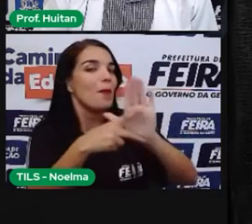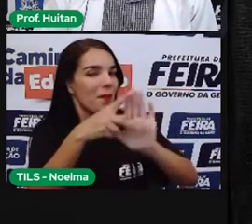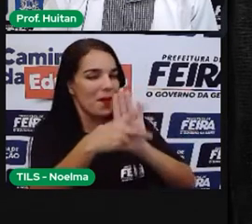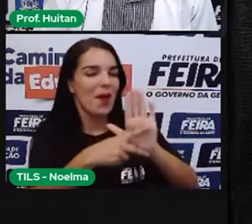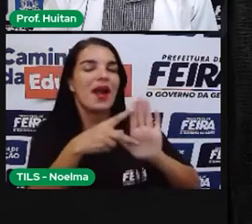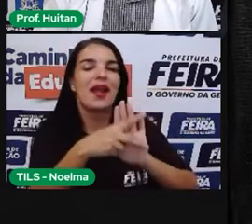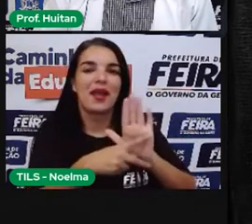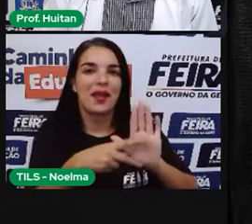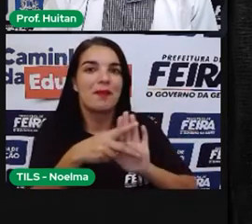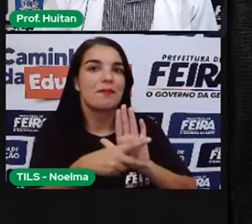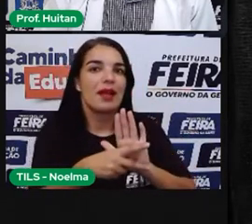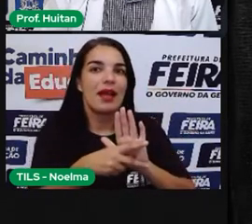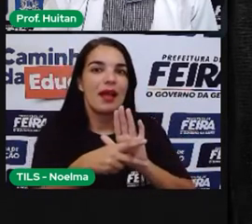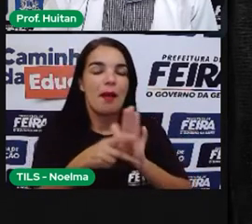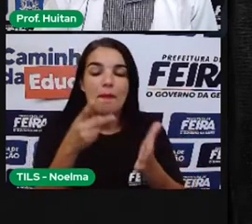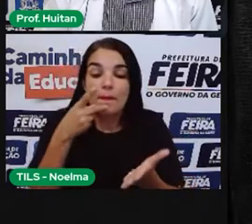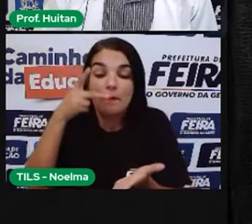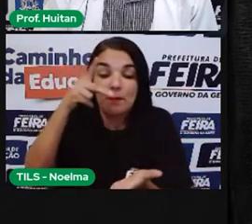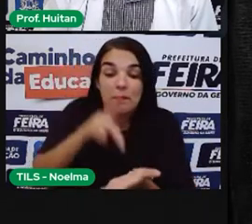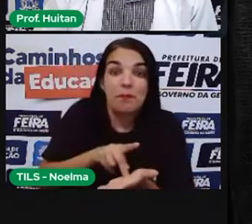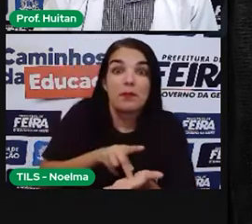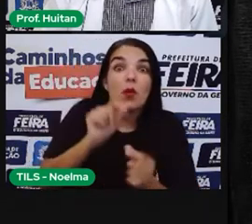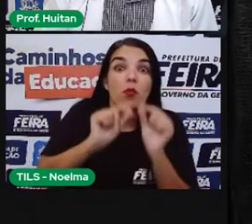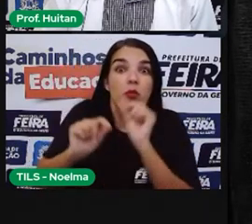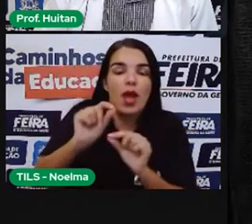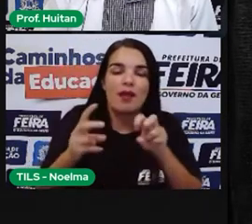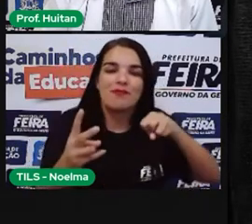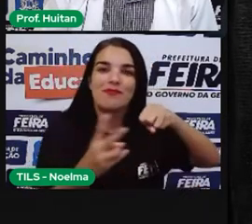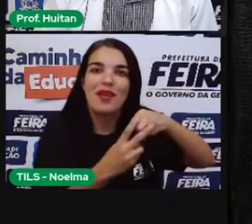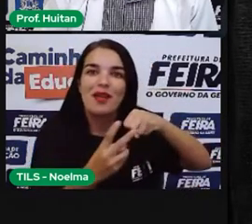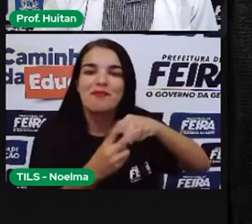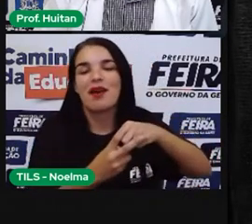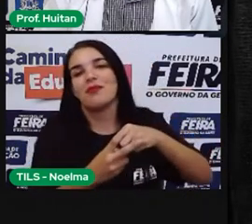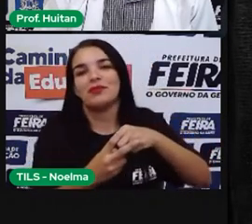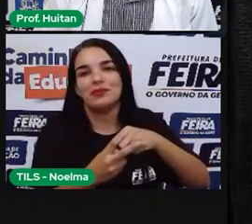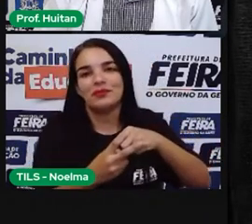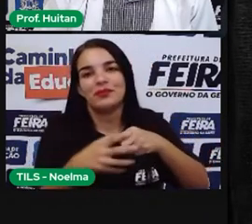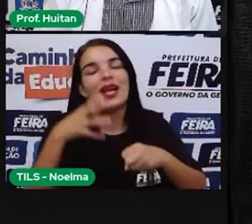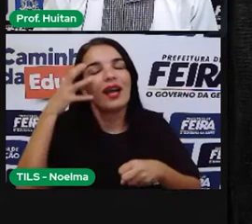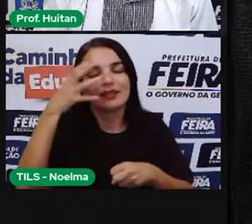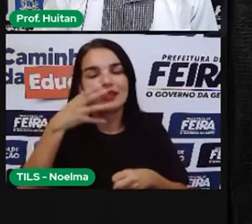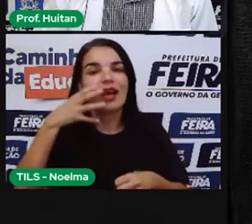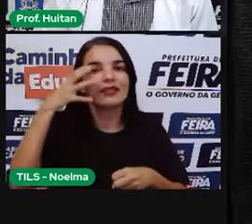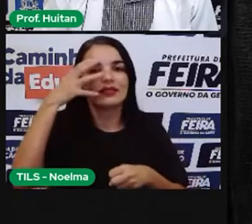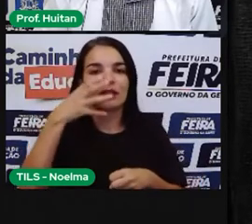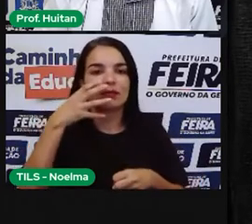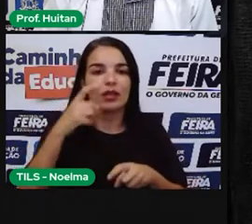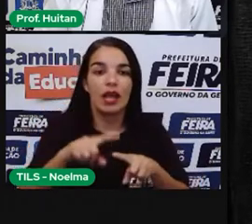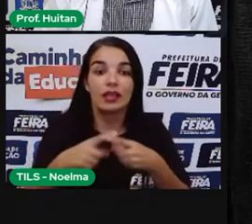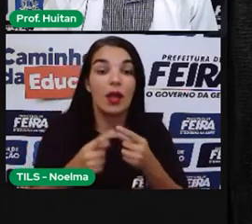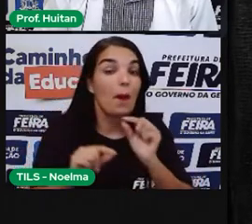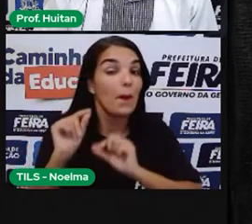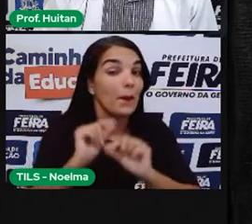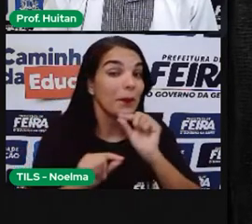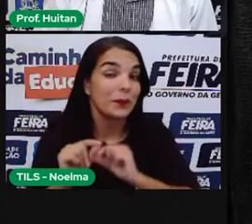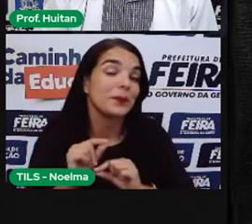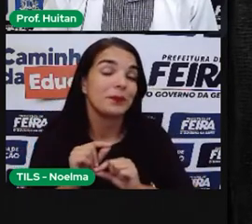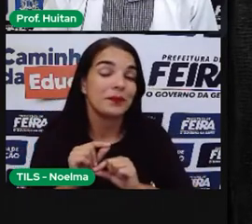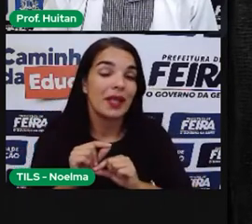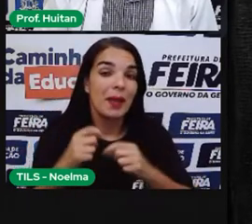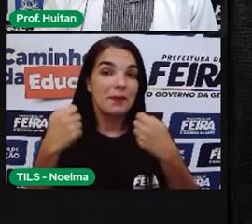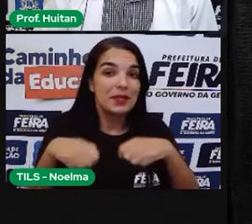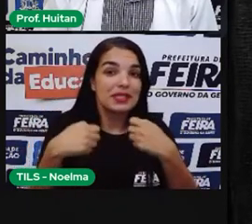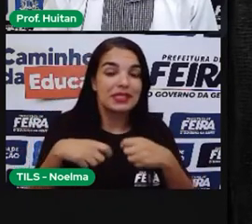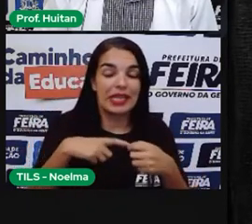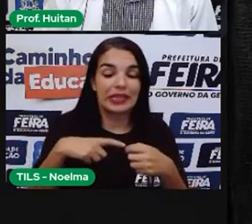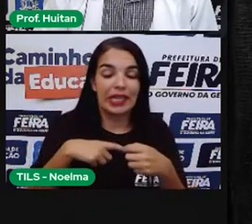que é o elemento verbal da canção. Então, numa composição como essa,